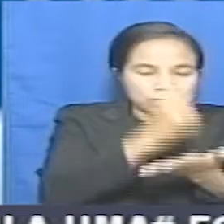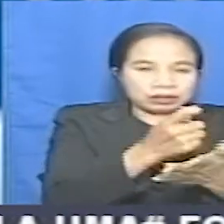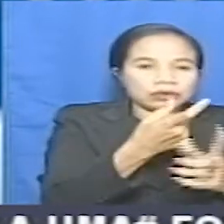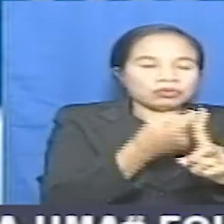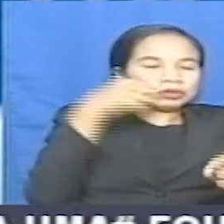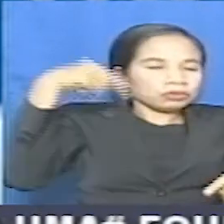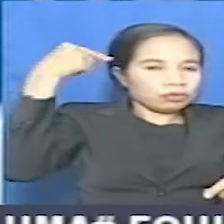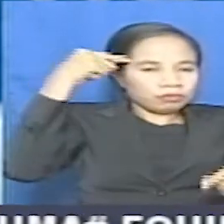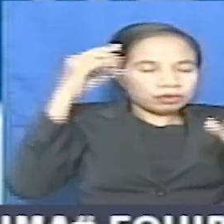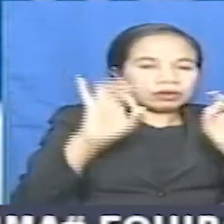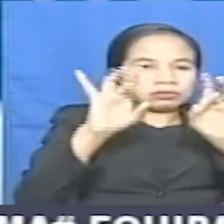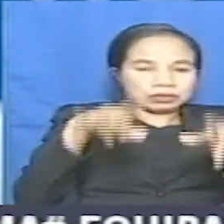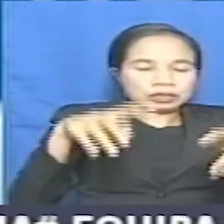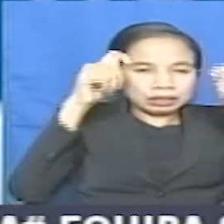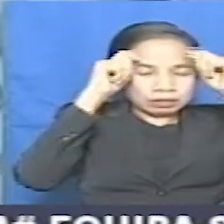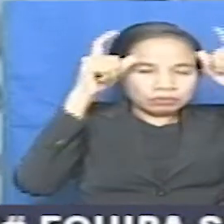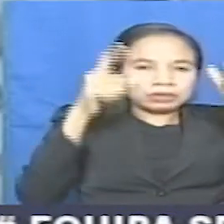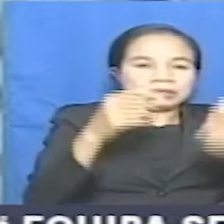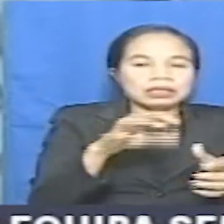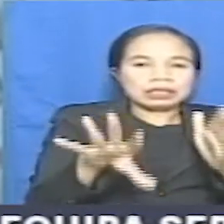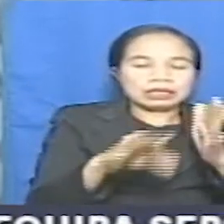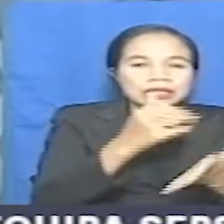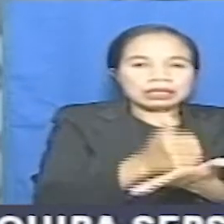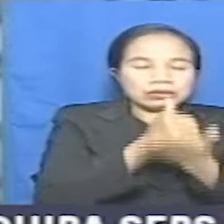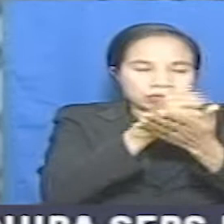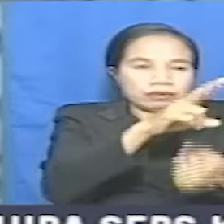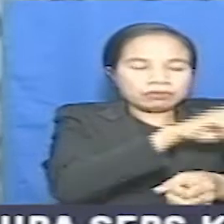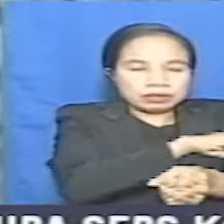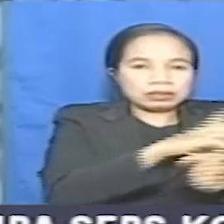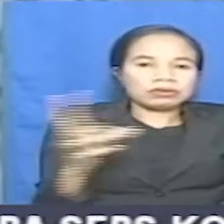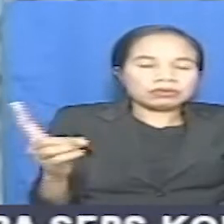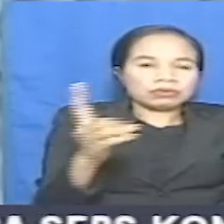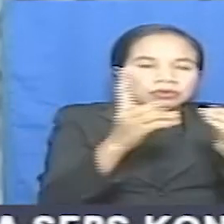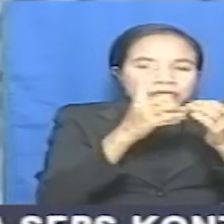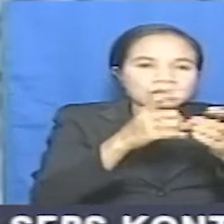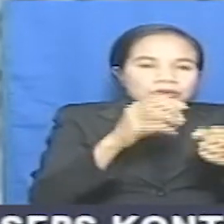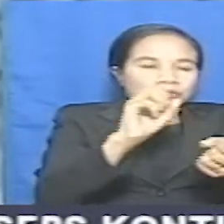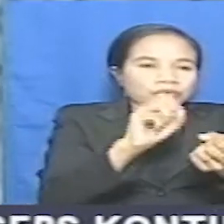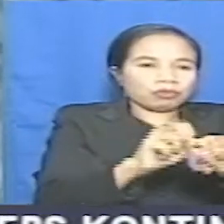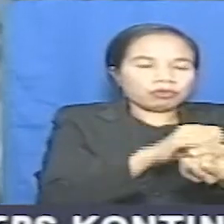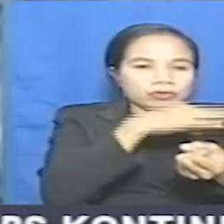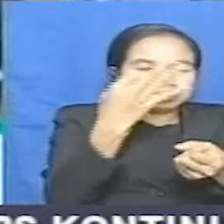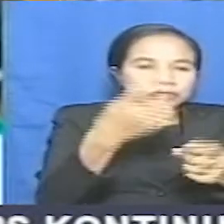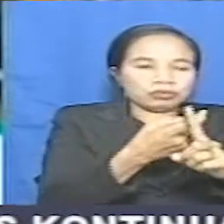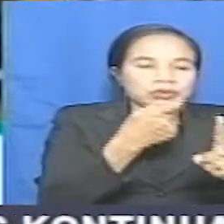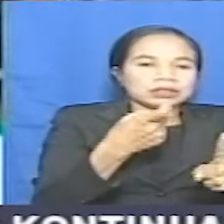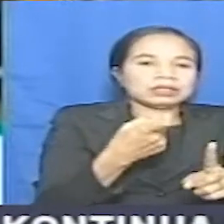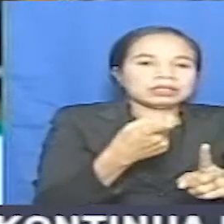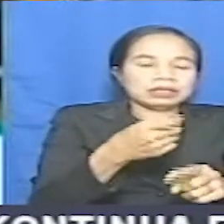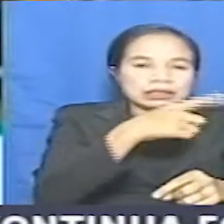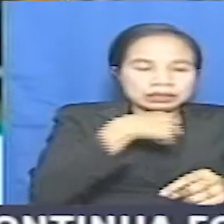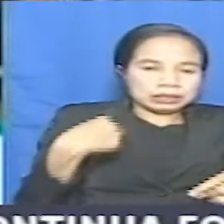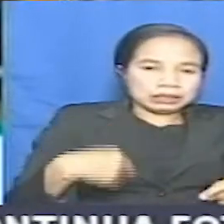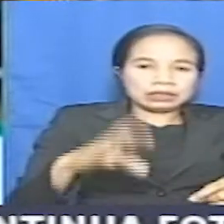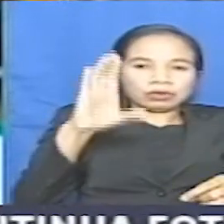Austrália. Unemos Timor-Leste se retam apoio tan vacina contra a Covid-19, Rússia e Sina no COVAX